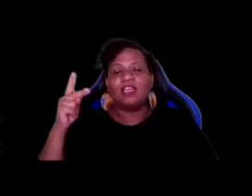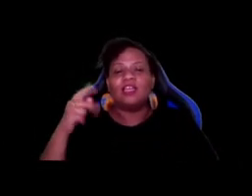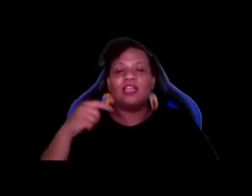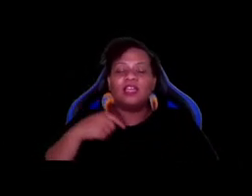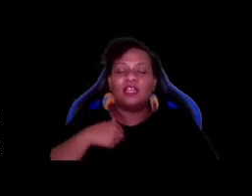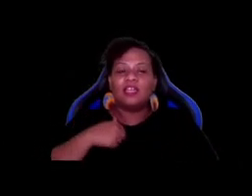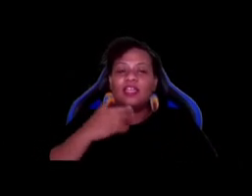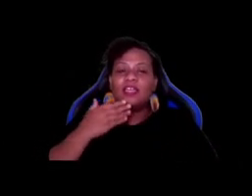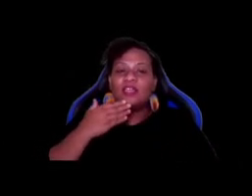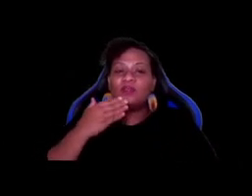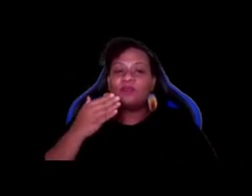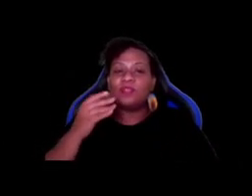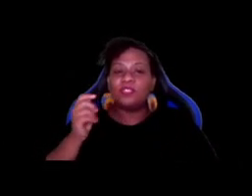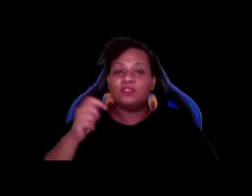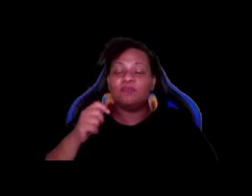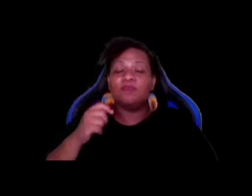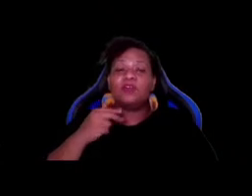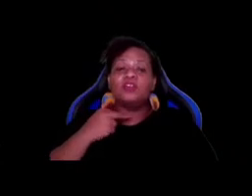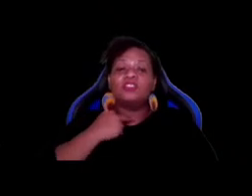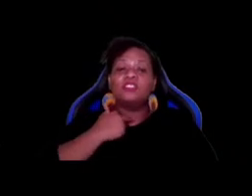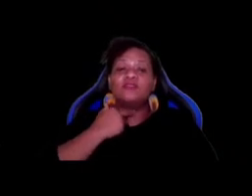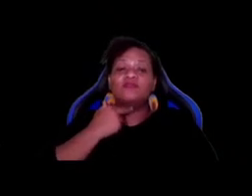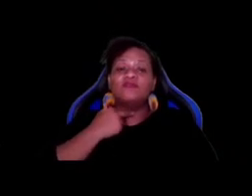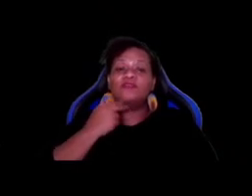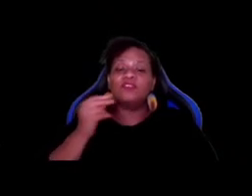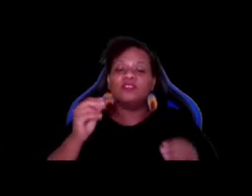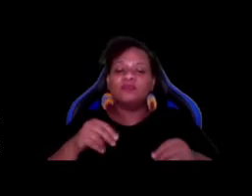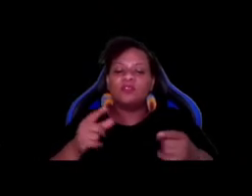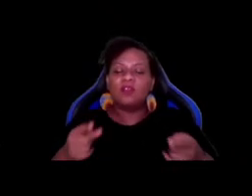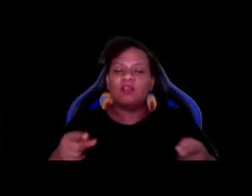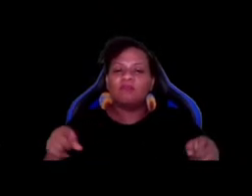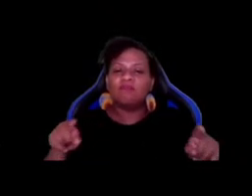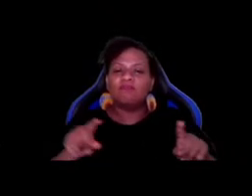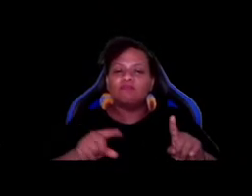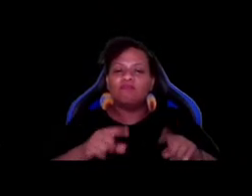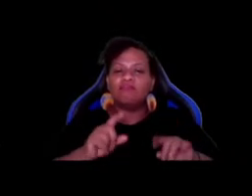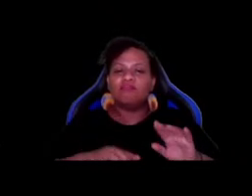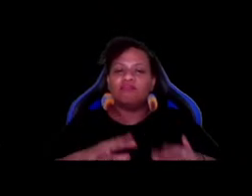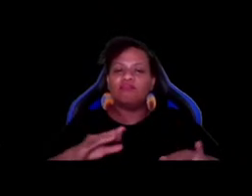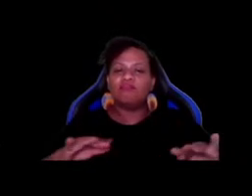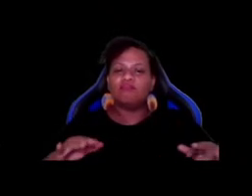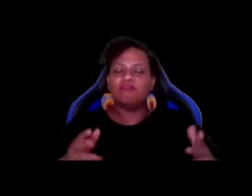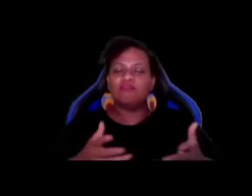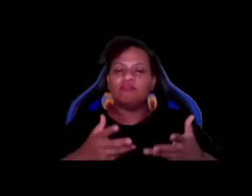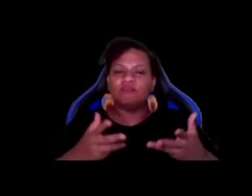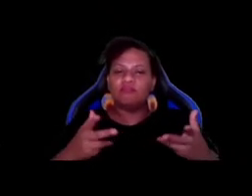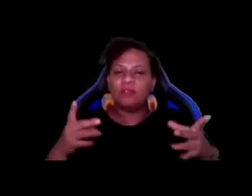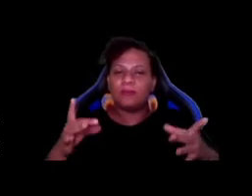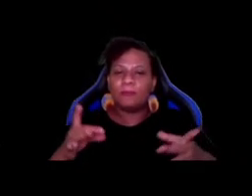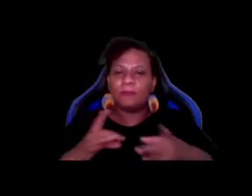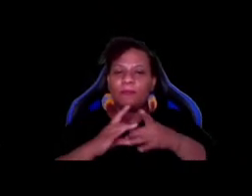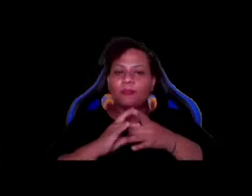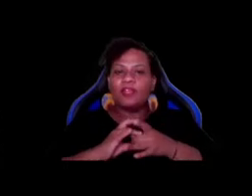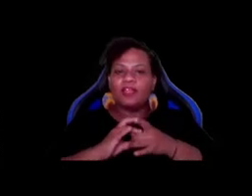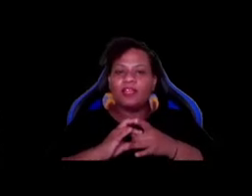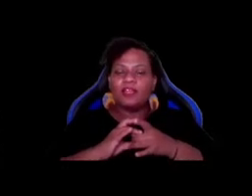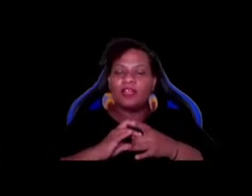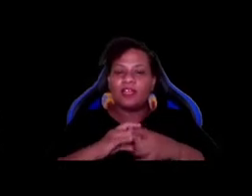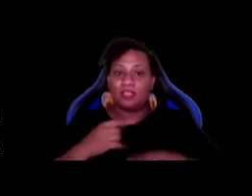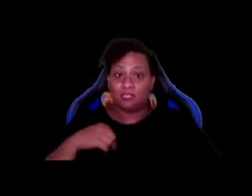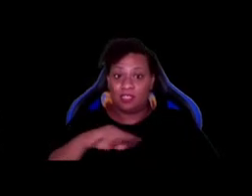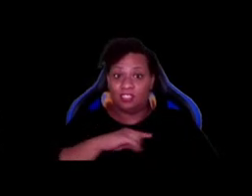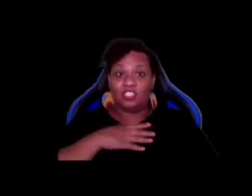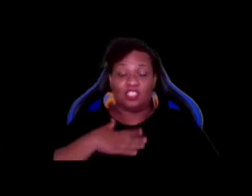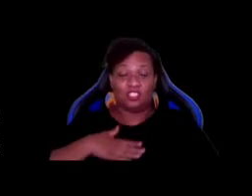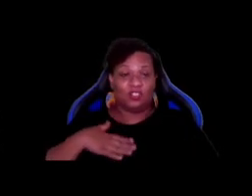que ela botasse a voz nesse arranjo. Que, assim, a gente que gosta de tocar, a gente